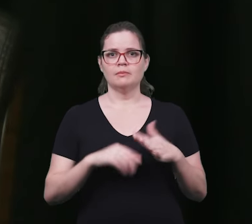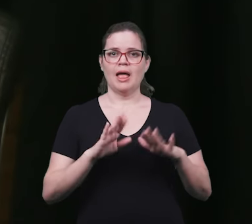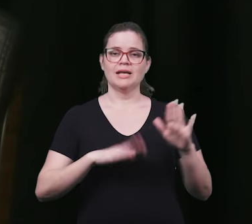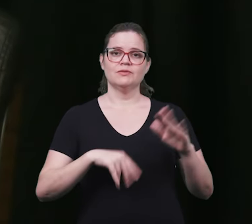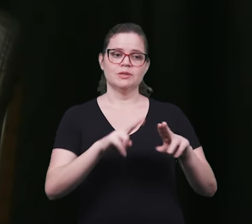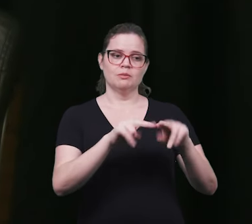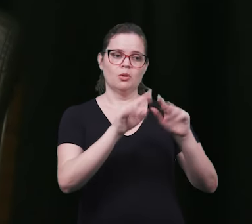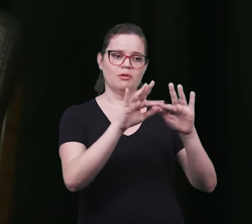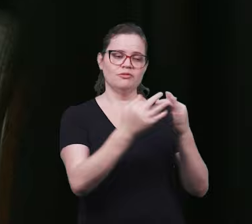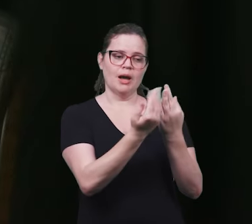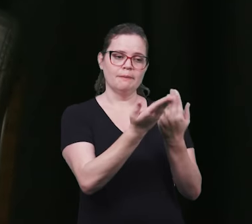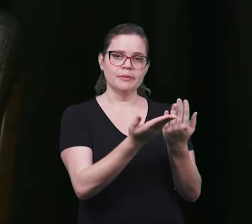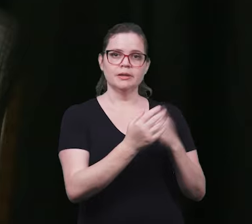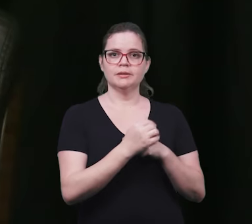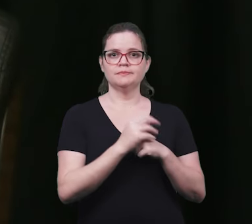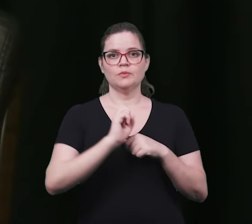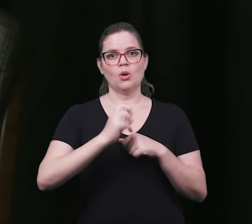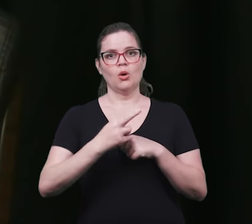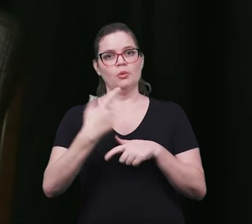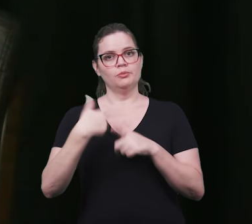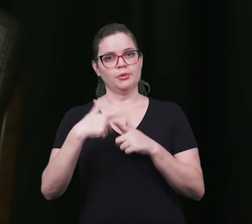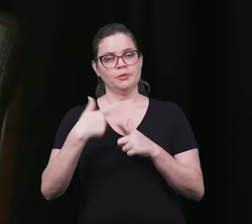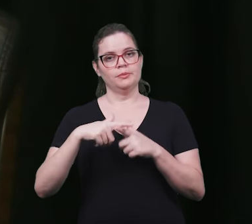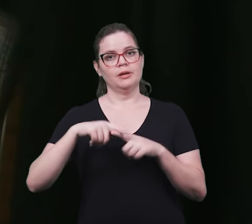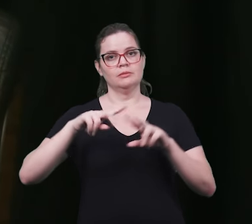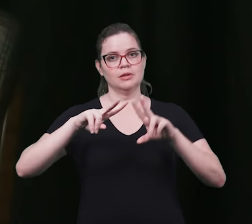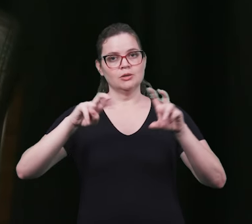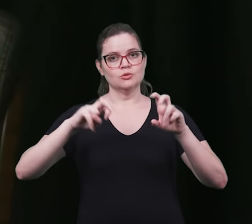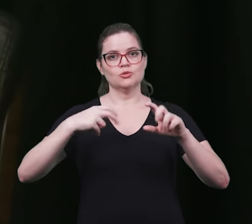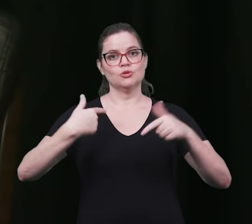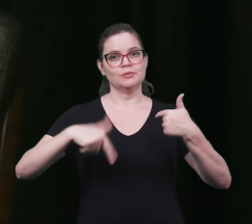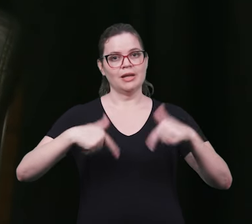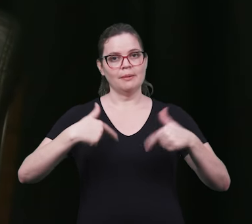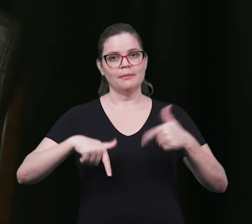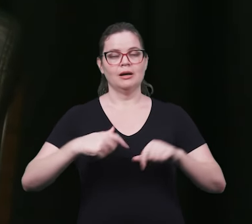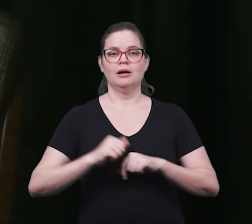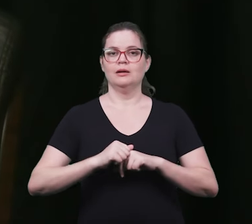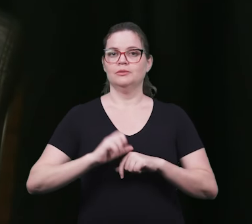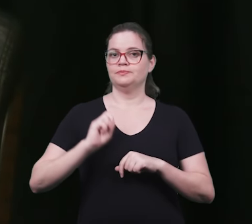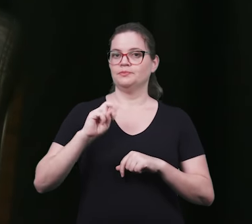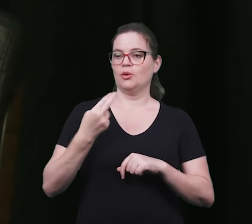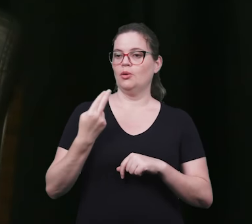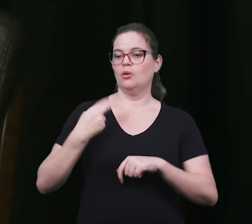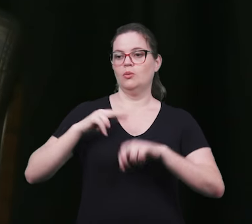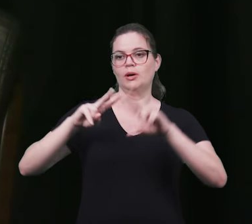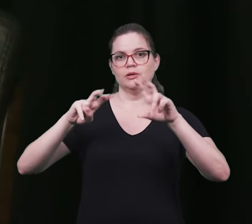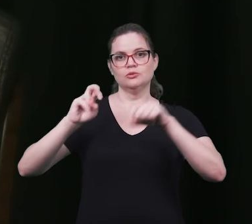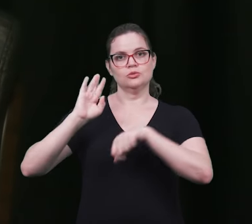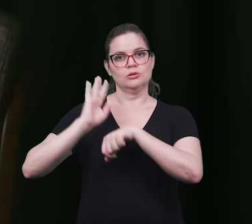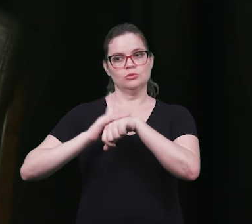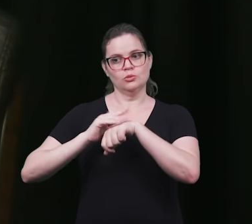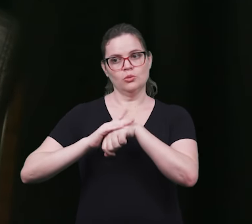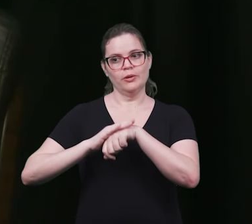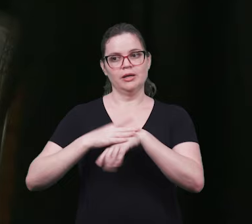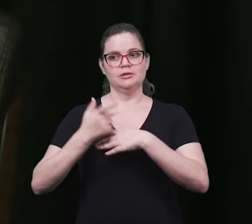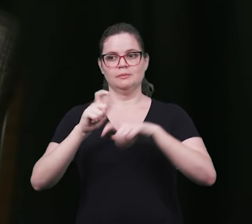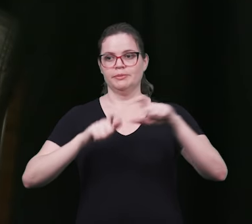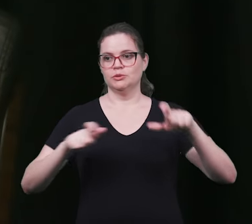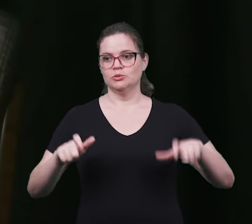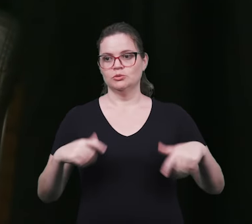querido, é uma situação na vida profissional, às vezes uma situação de uma enfermidade, né, de uma